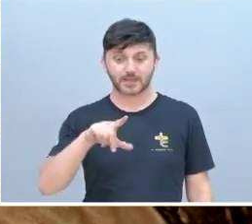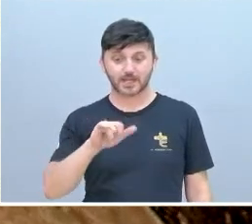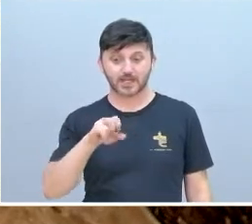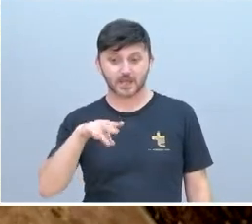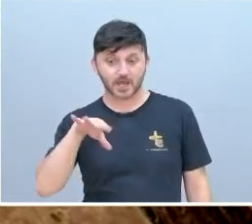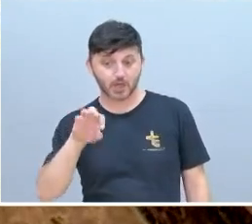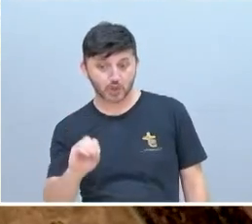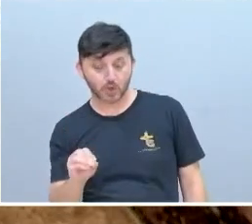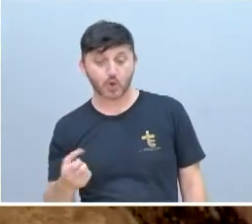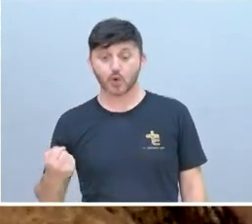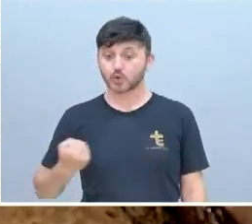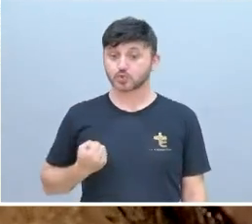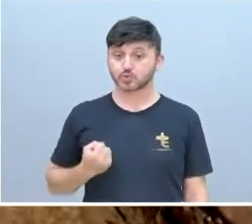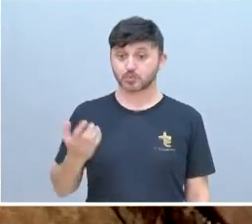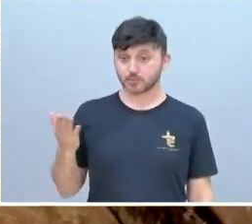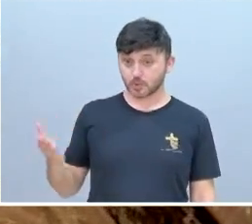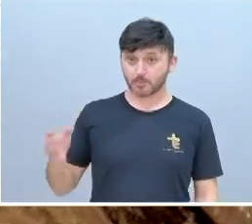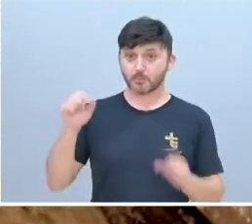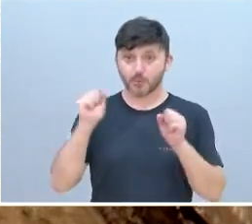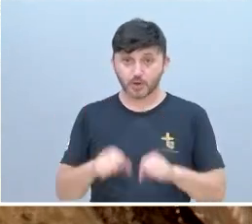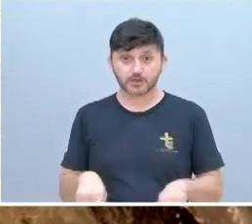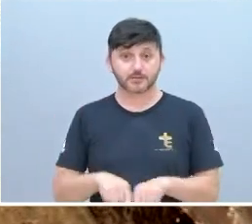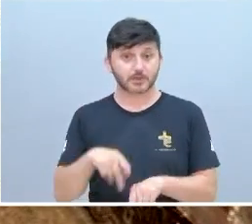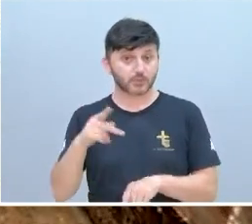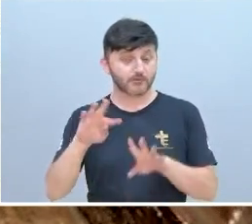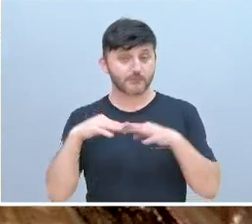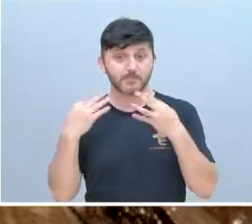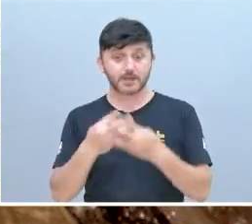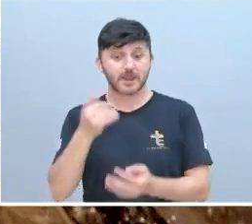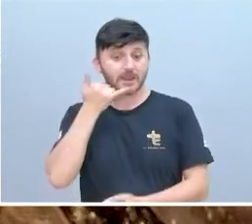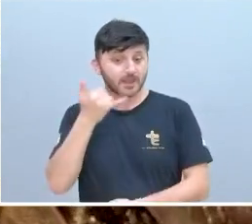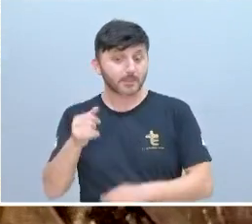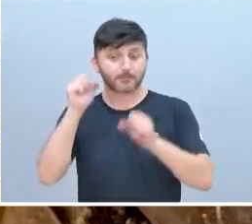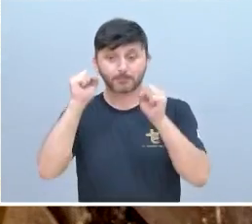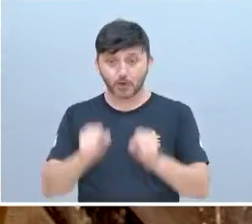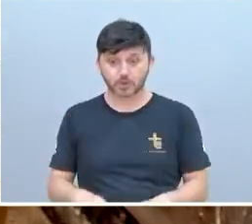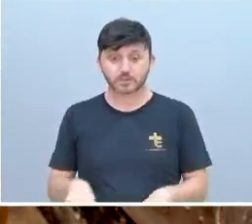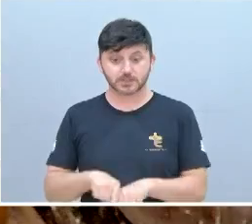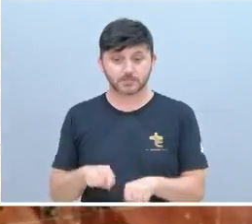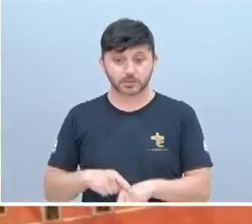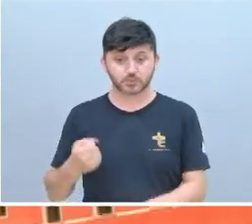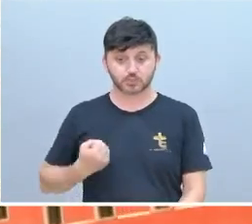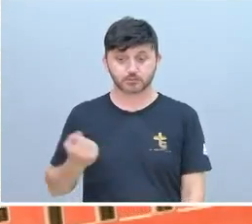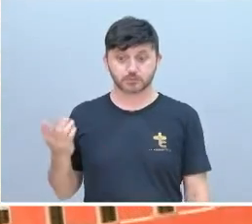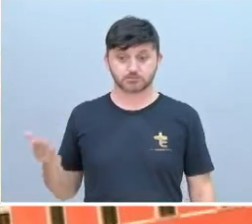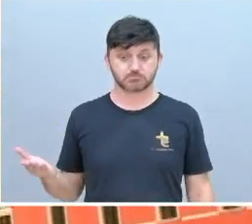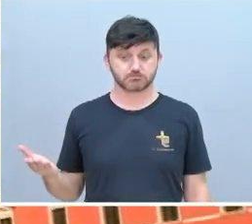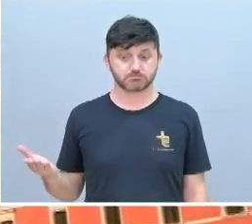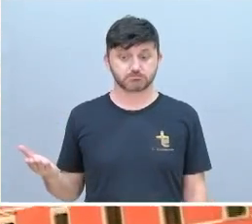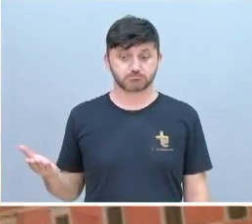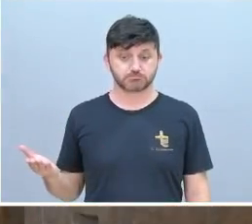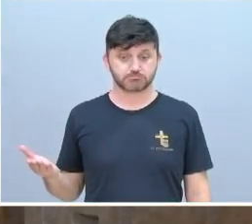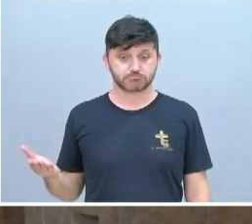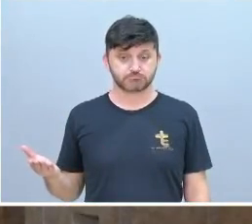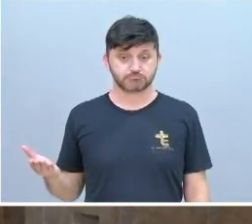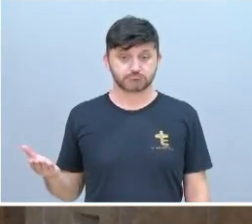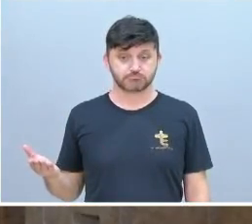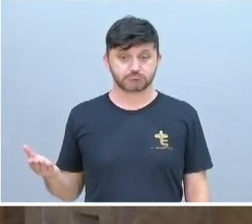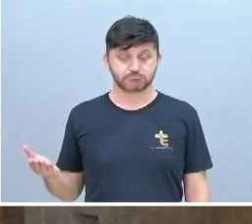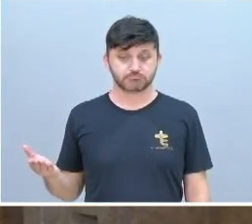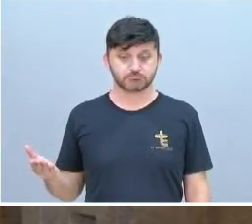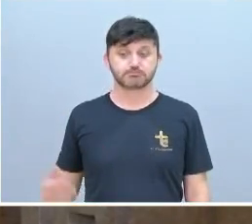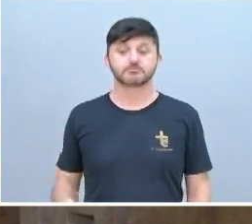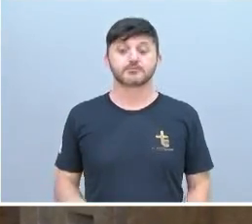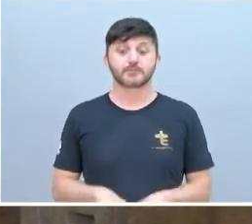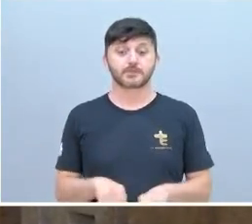operadora 41 3221 6021. E mais informação, 0 41 3018 18